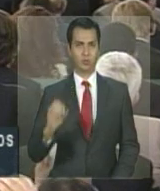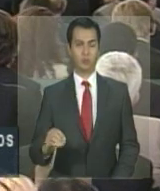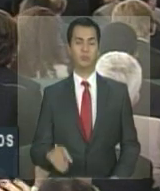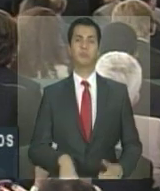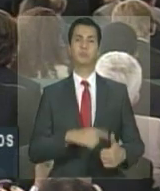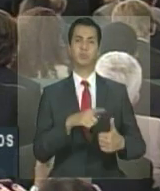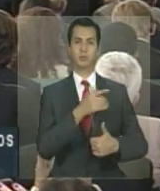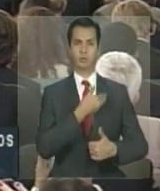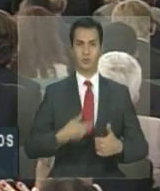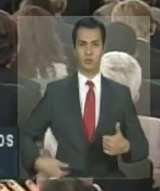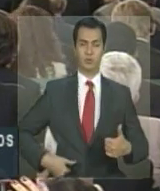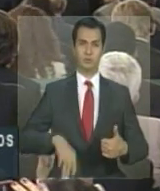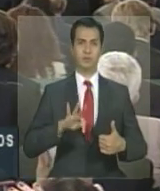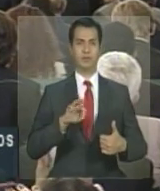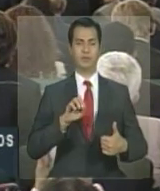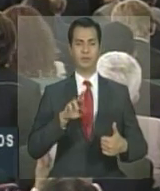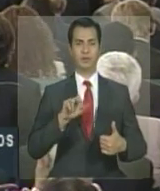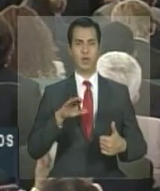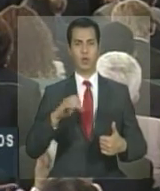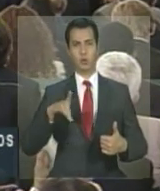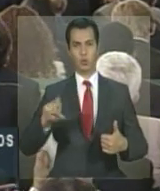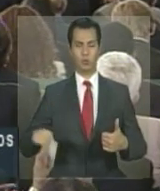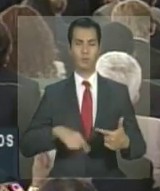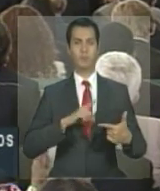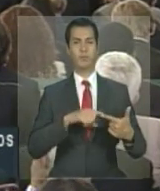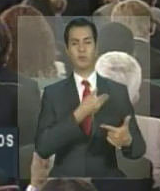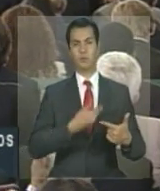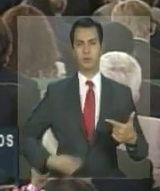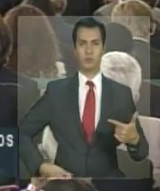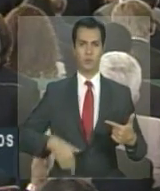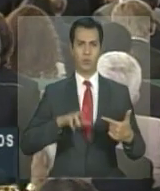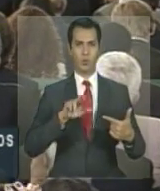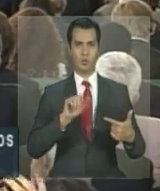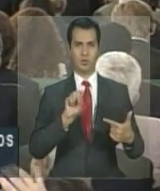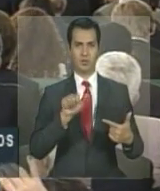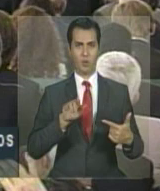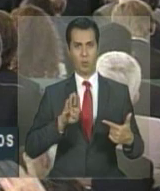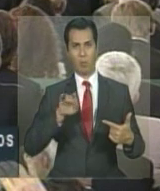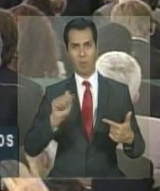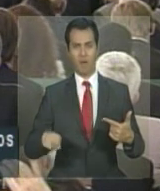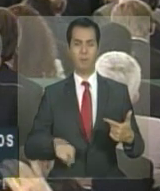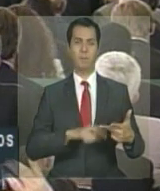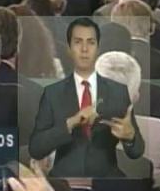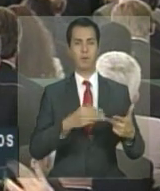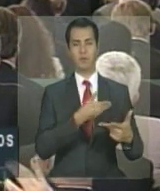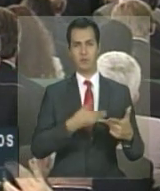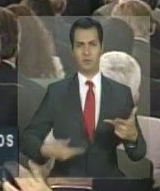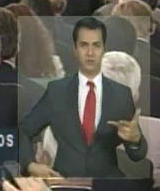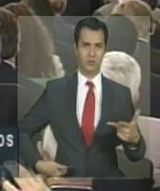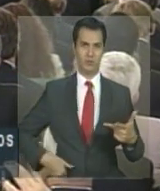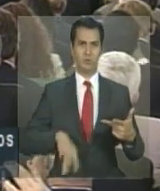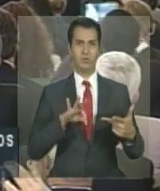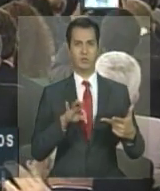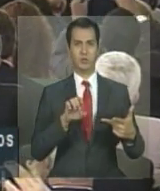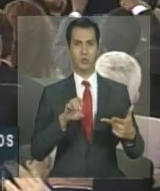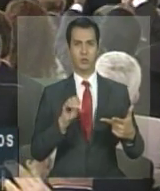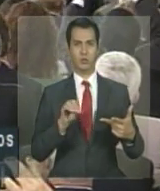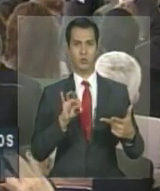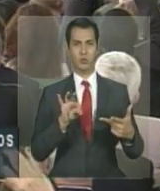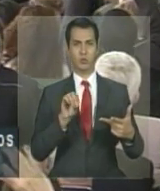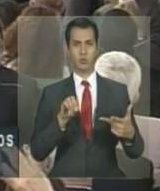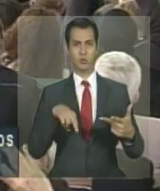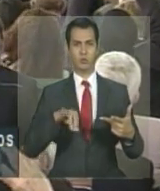Ricardo Coutinho, da Paraíba, Rosalba Ciarline, do Rio Grande do Norte, Teutônio Vilela Filho,